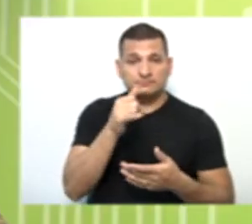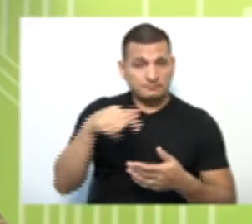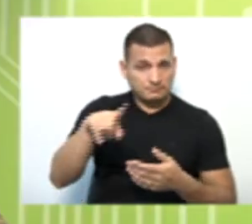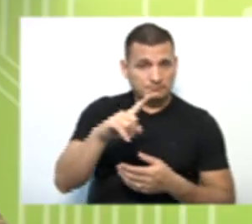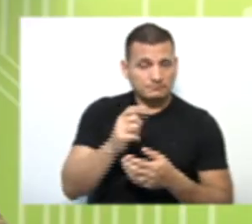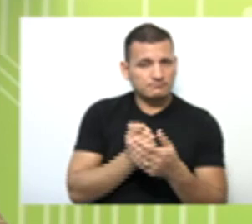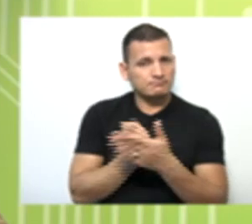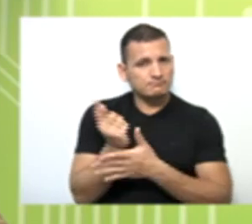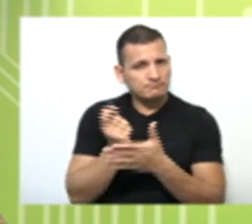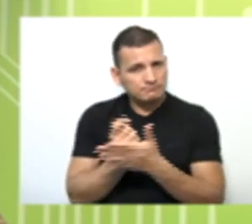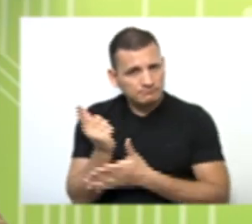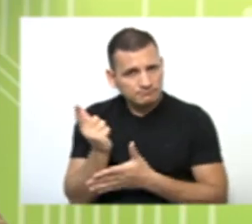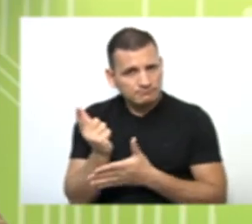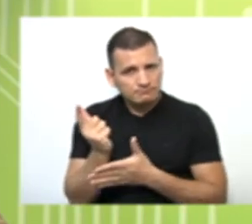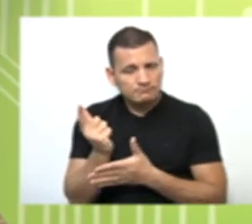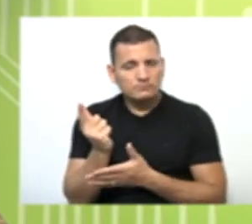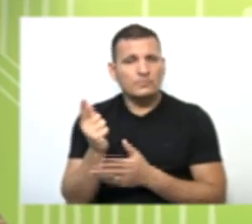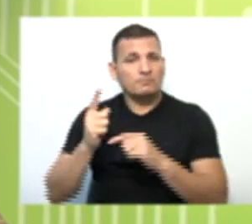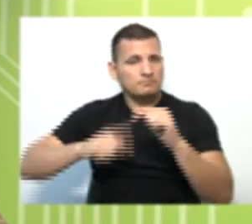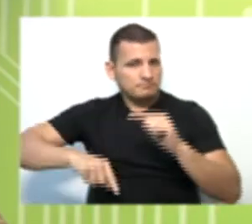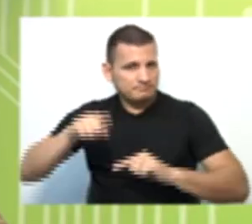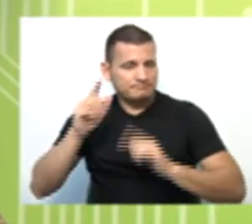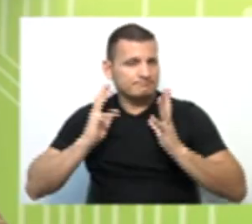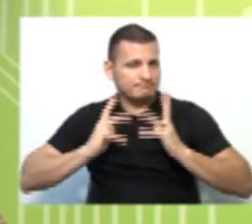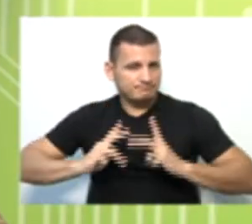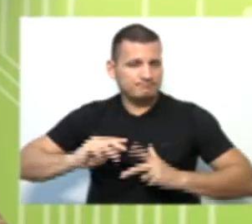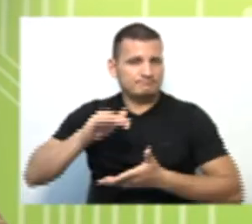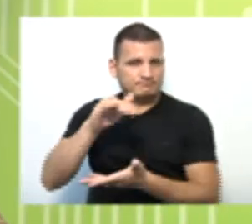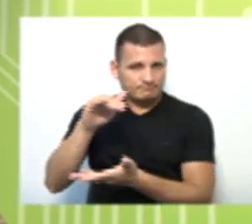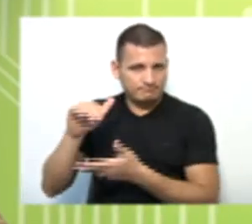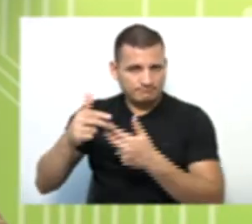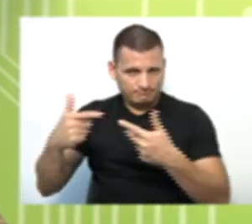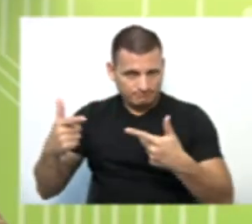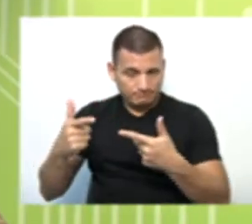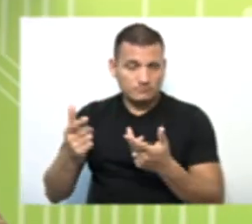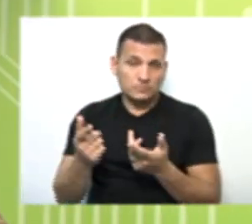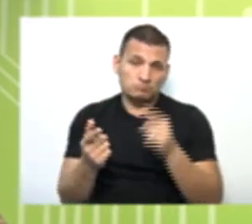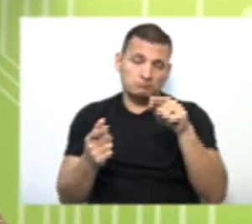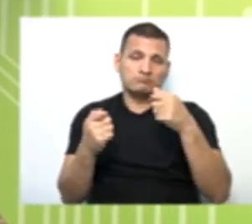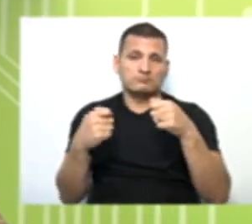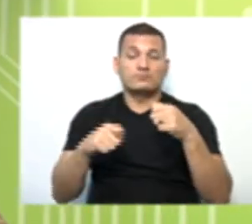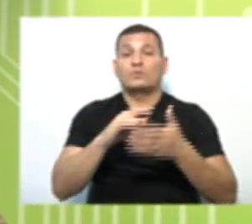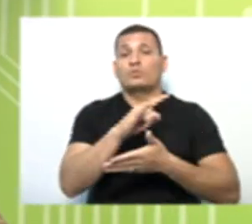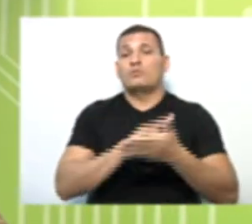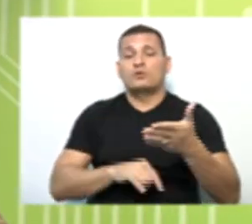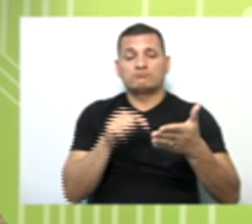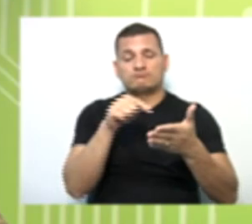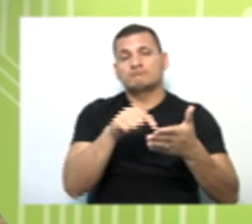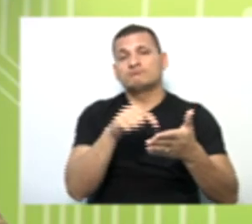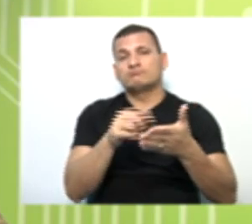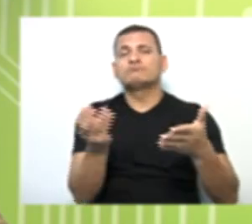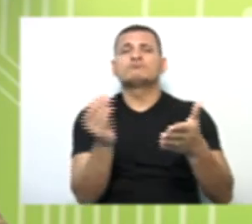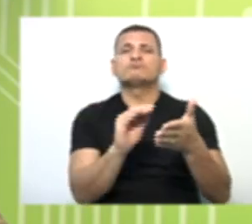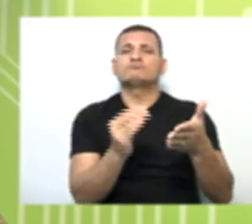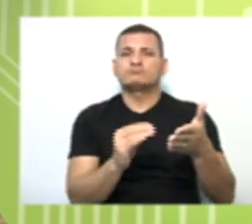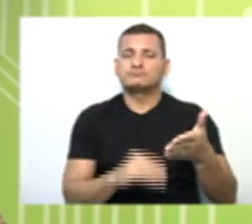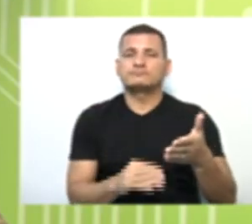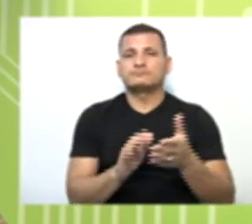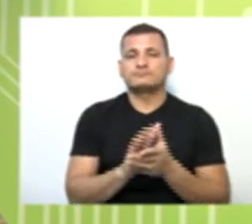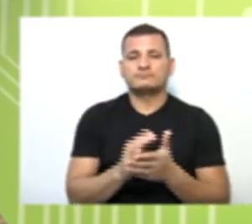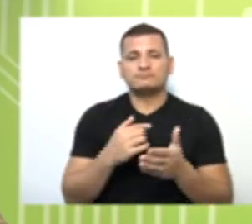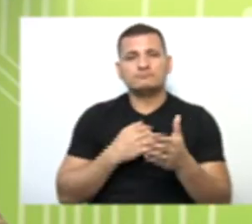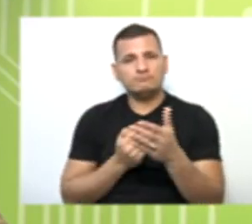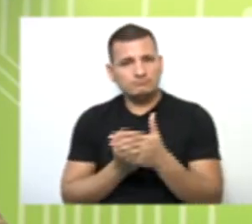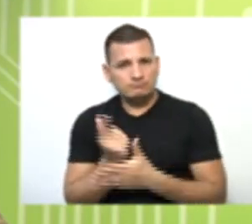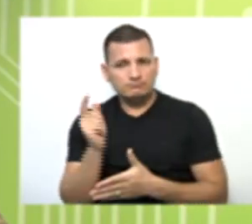sua cooperativa, tem que ser um documento hábil para você fazer esse lançamento contábil. Eu comprei esse produto de